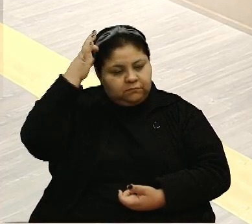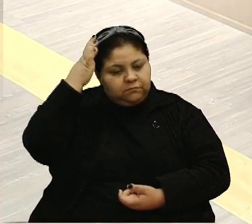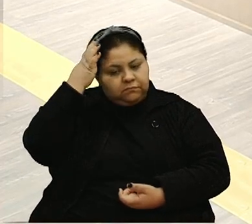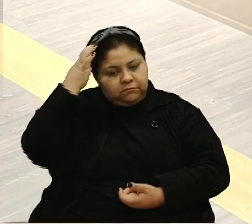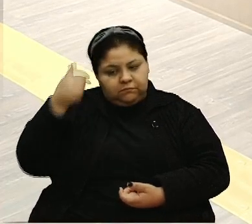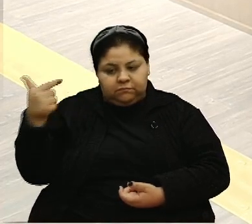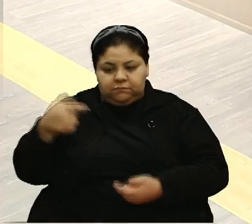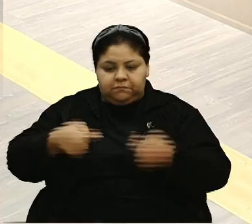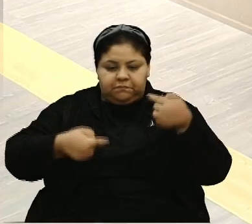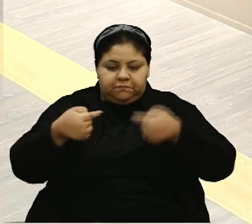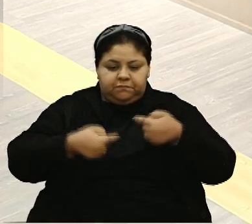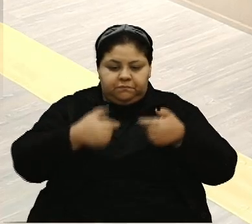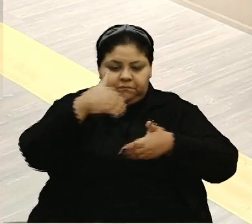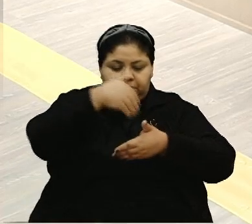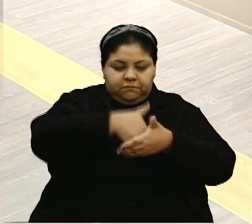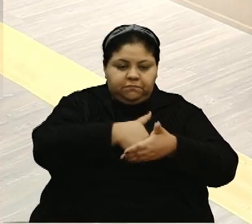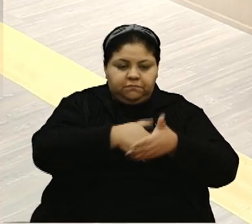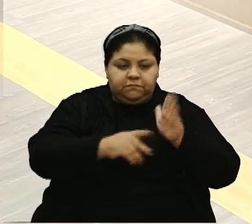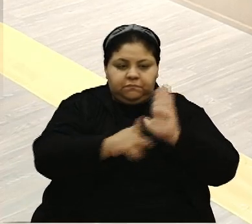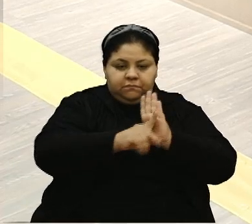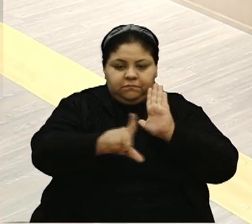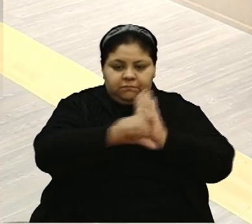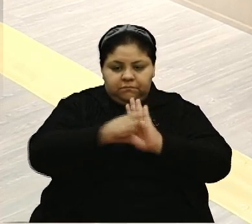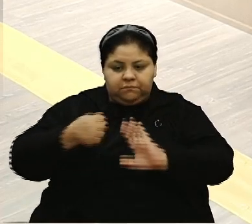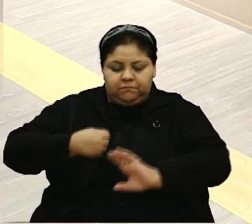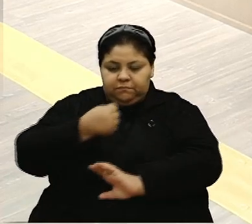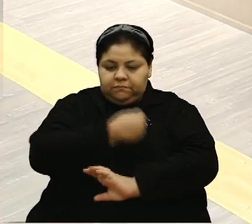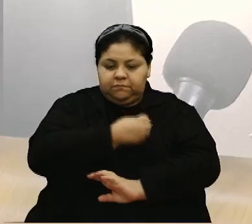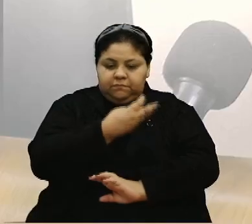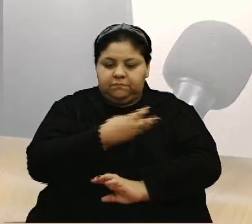Em segunda discussão e votação, o projeto de lei número